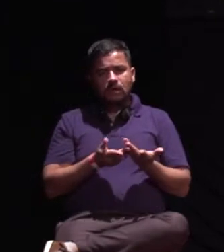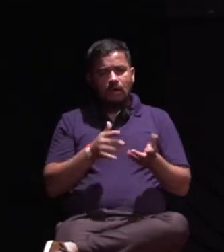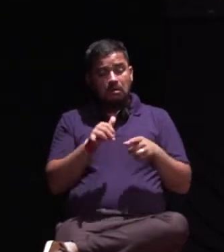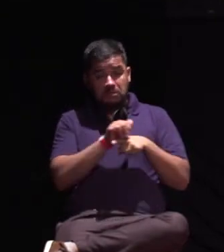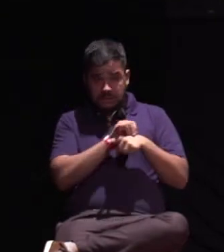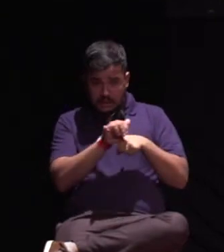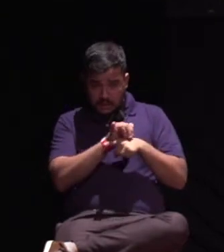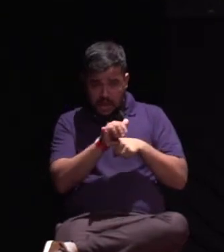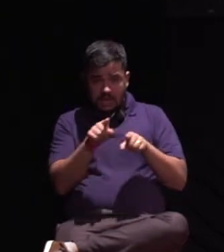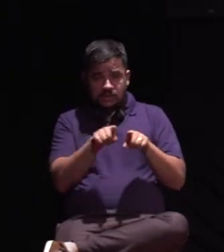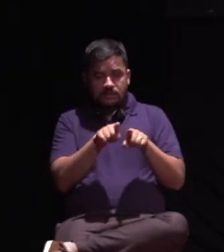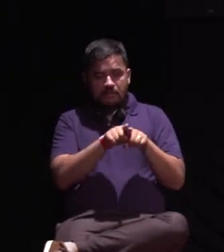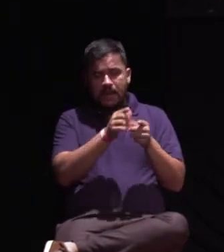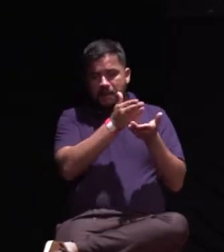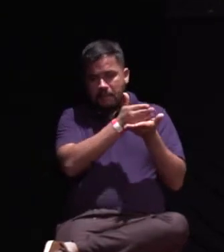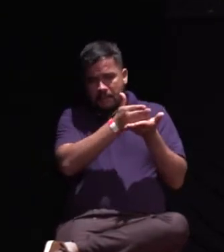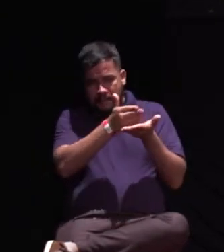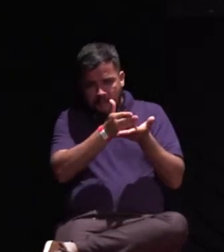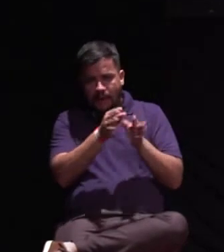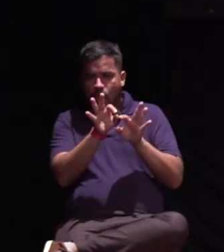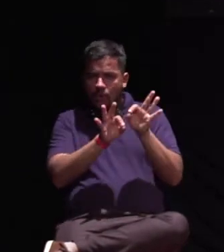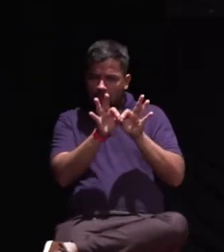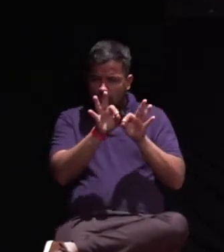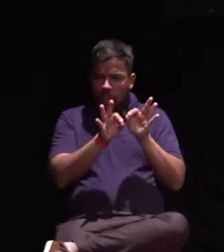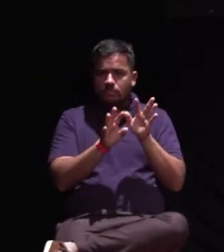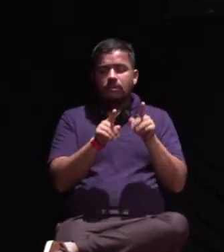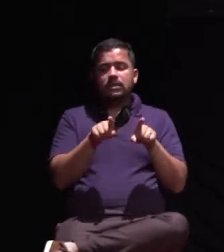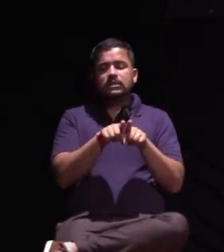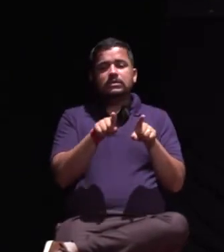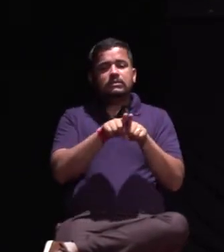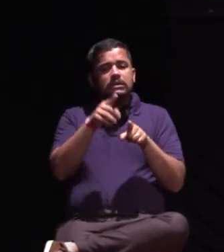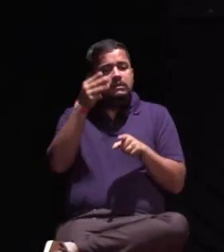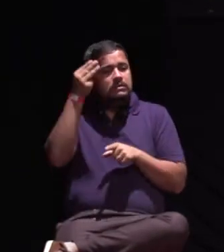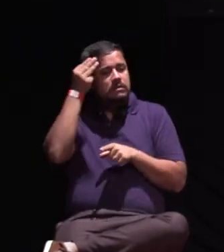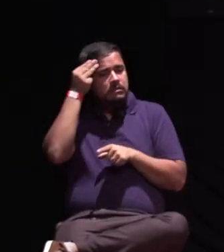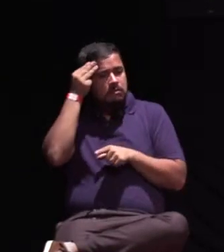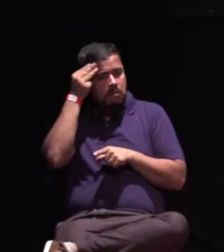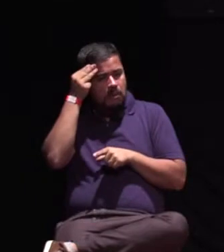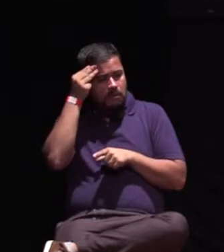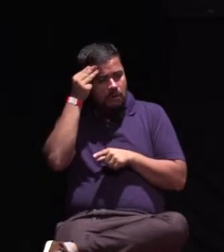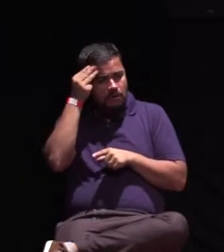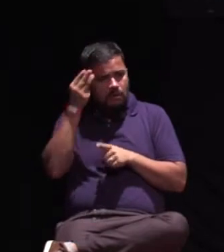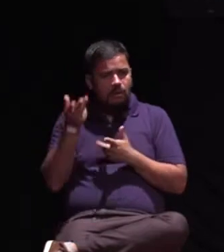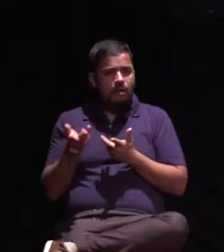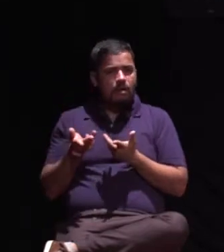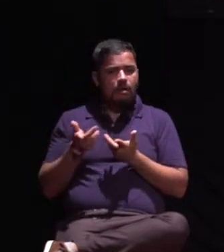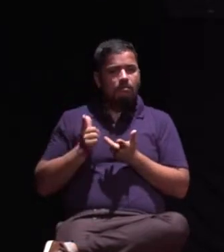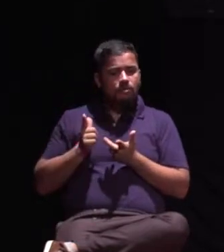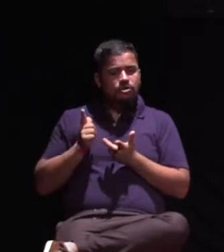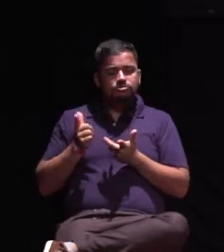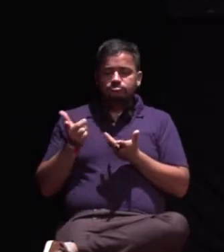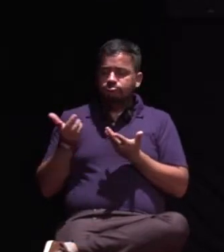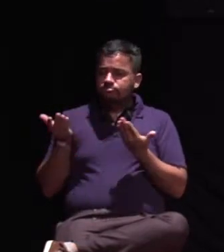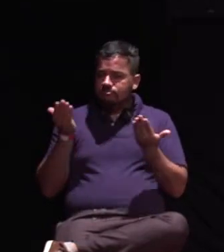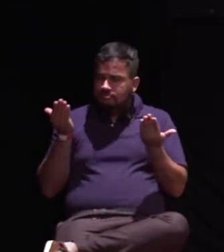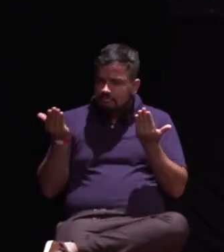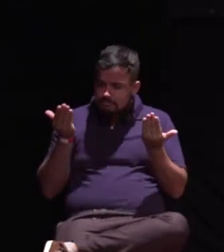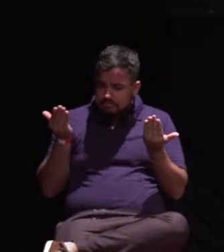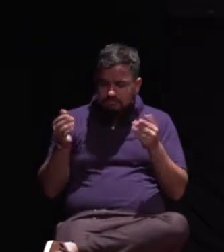de construção e composição, mas também uma memória e algo que a gente pode até relacionar